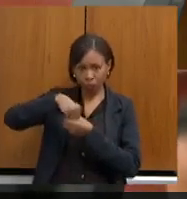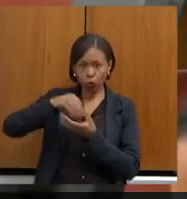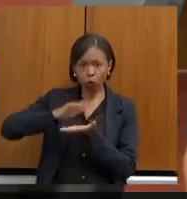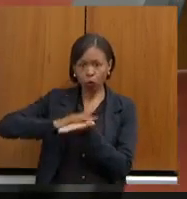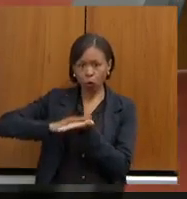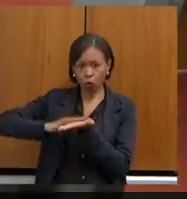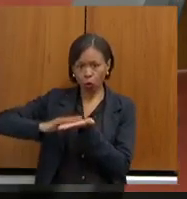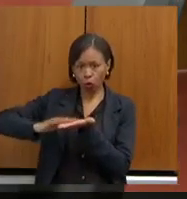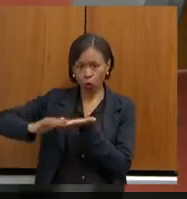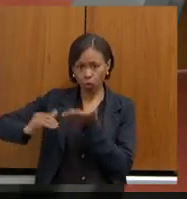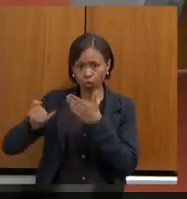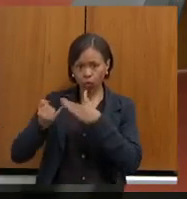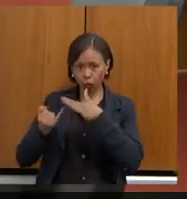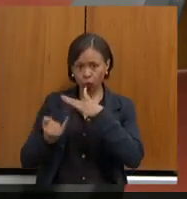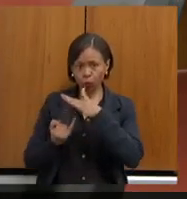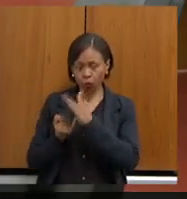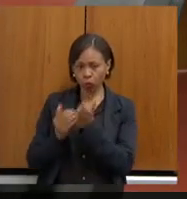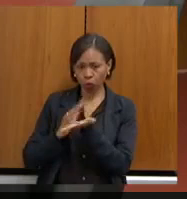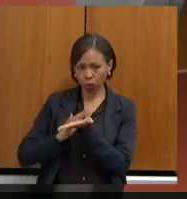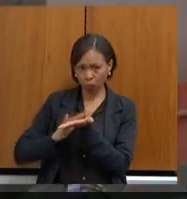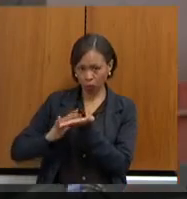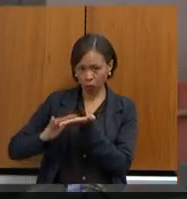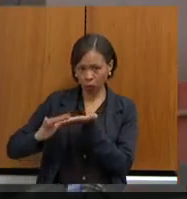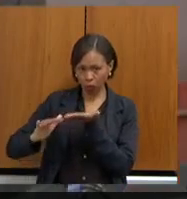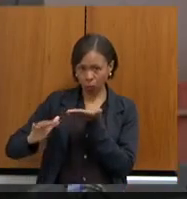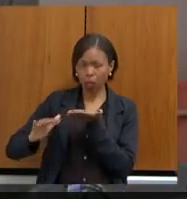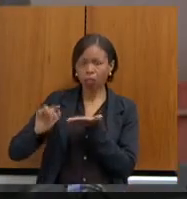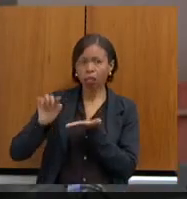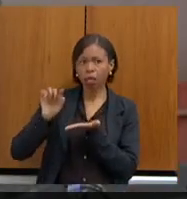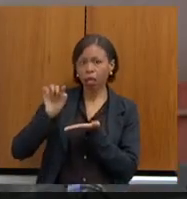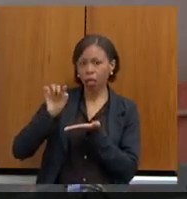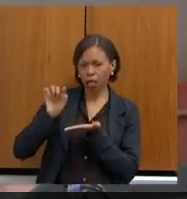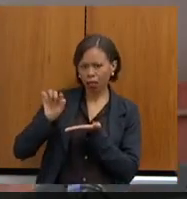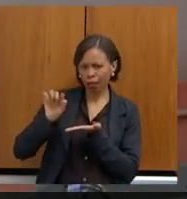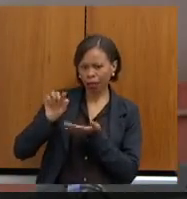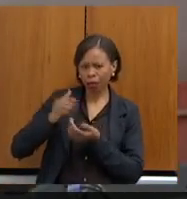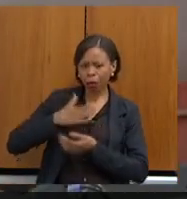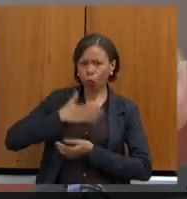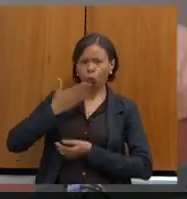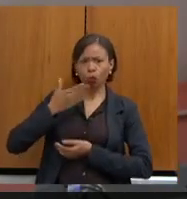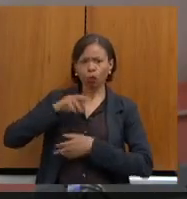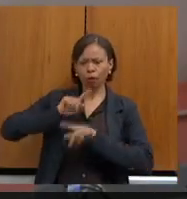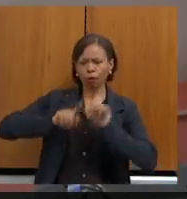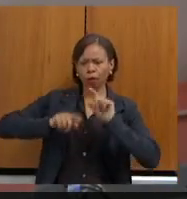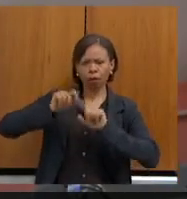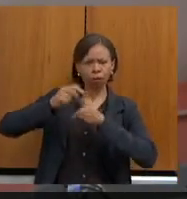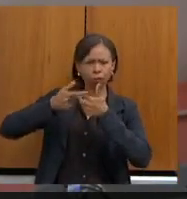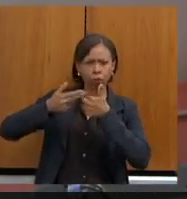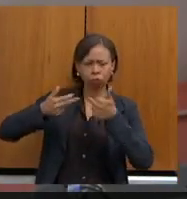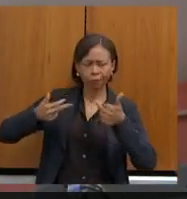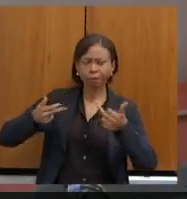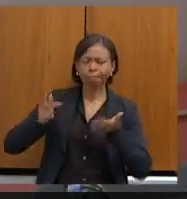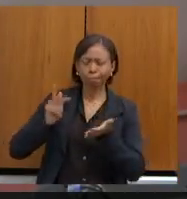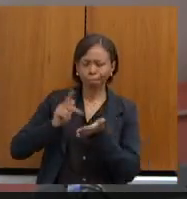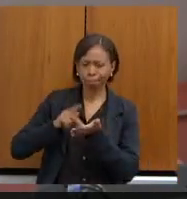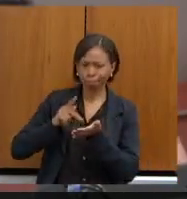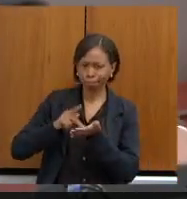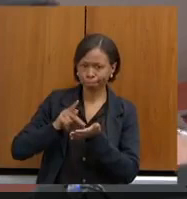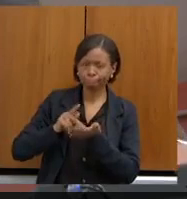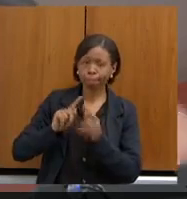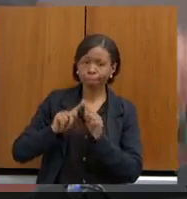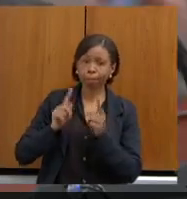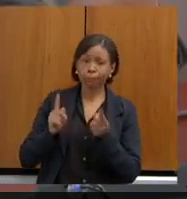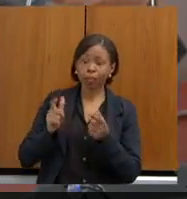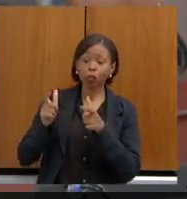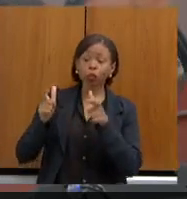gente chega lá quantidade de grande equipamentos para extração de dados mas é as unidades que utilizar